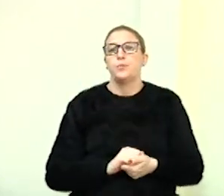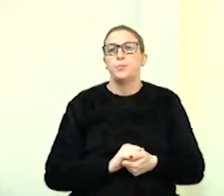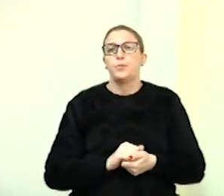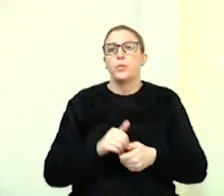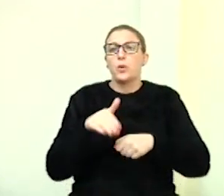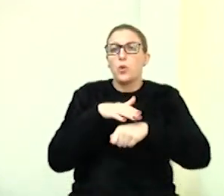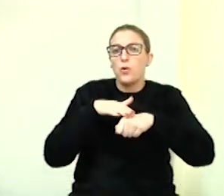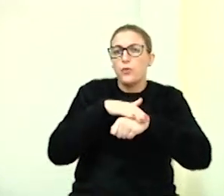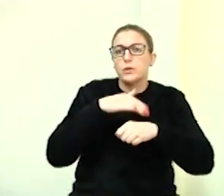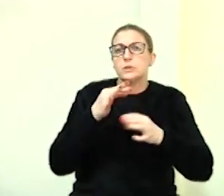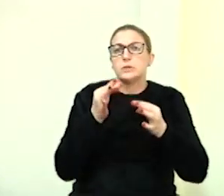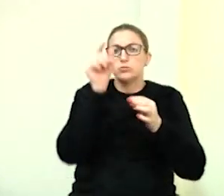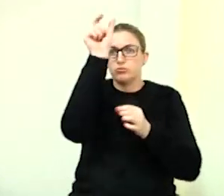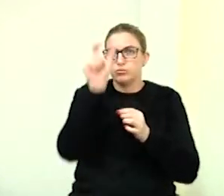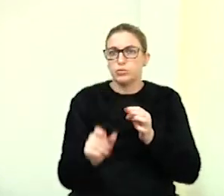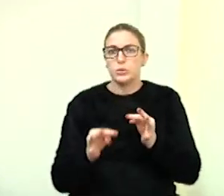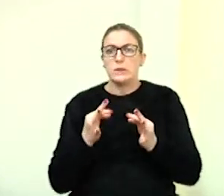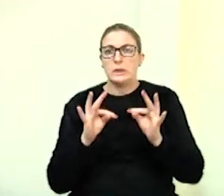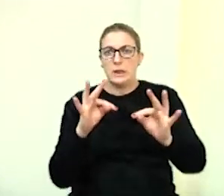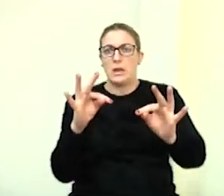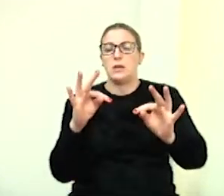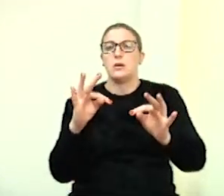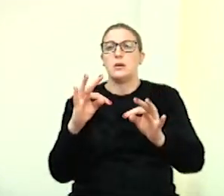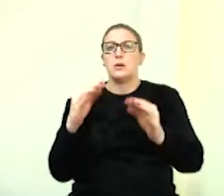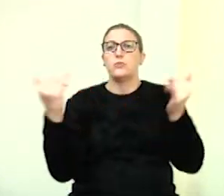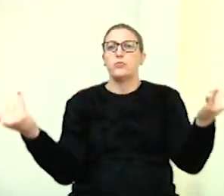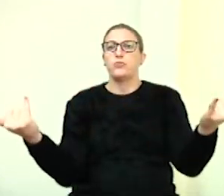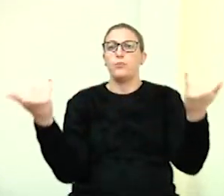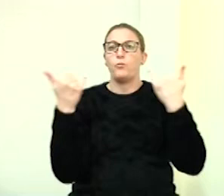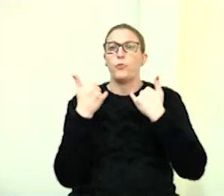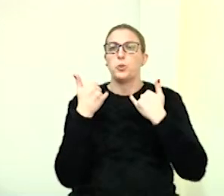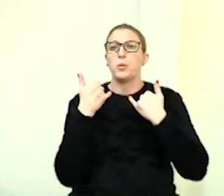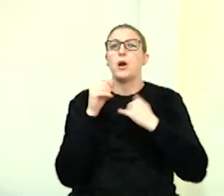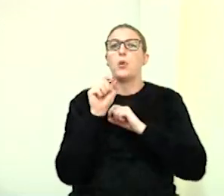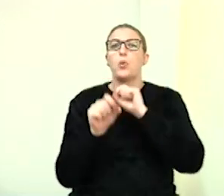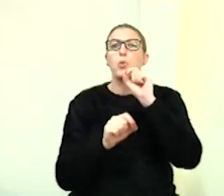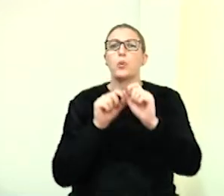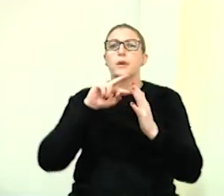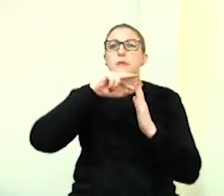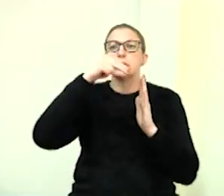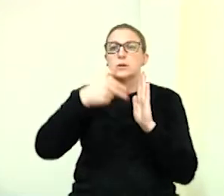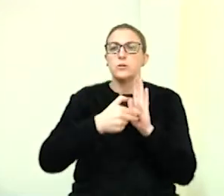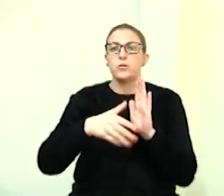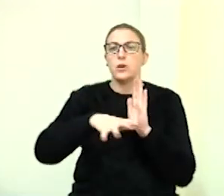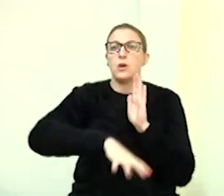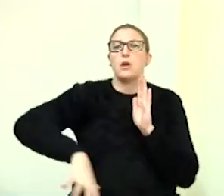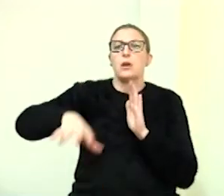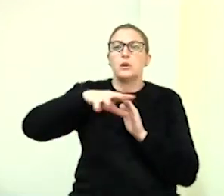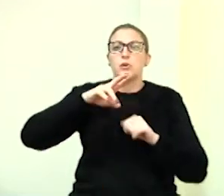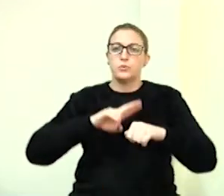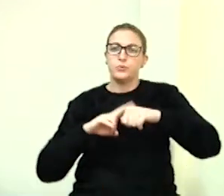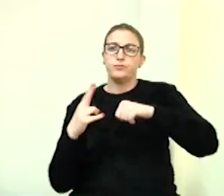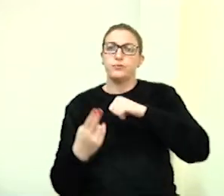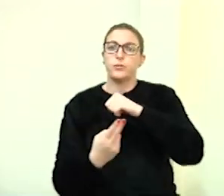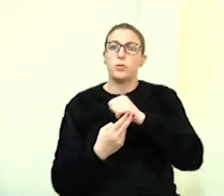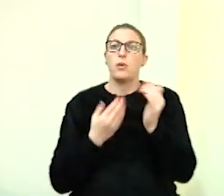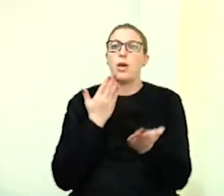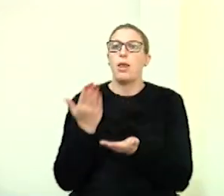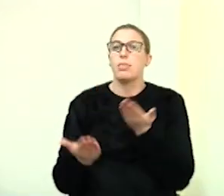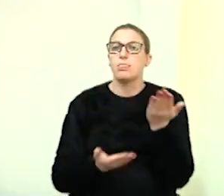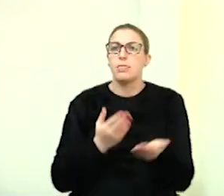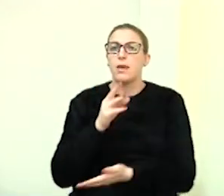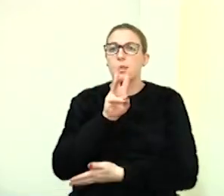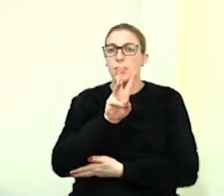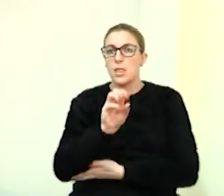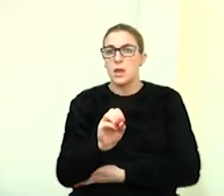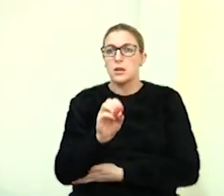informação do que é significativo na relação com a região Alto Uruguai, então, atende 31 municípios da região, e só